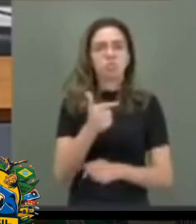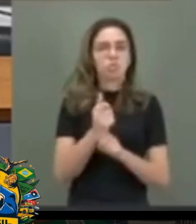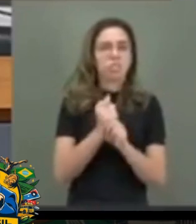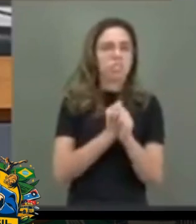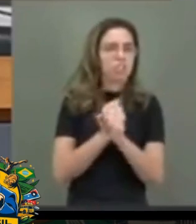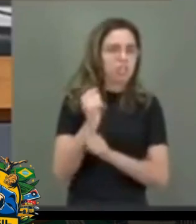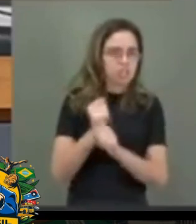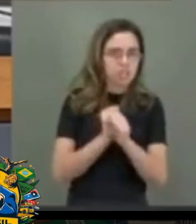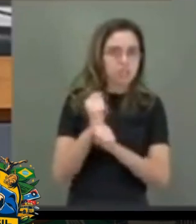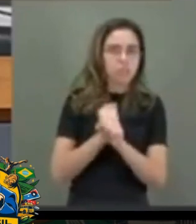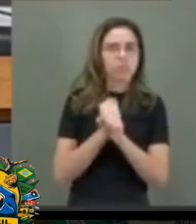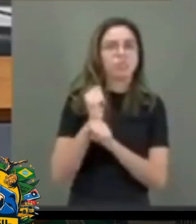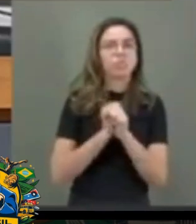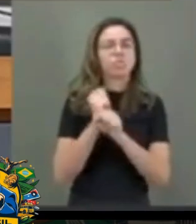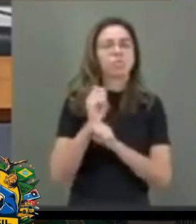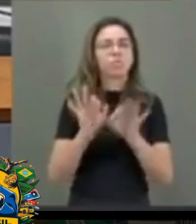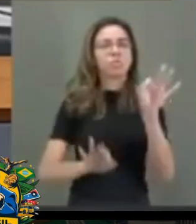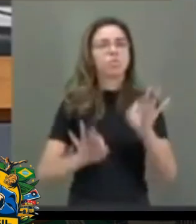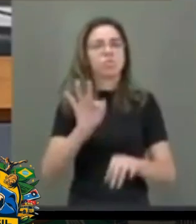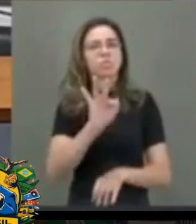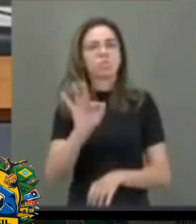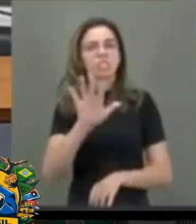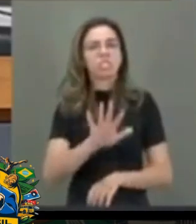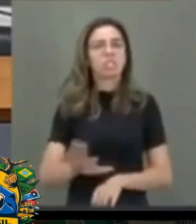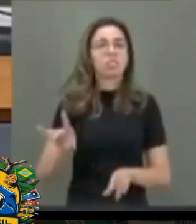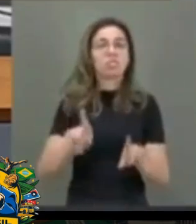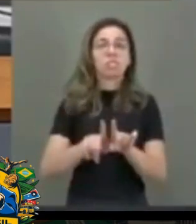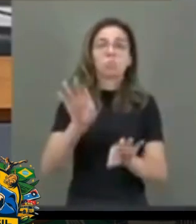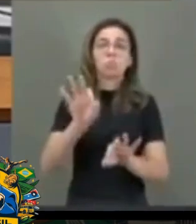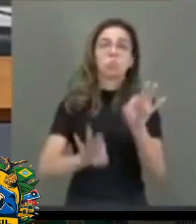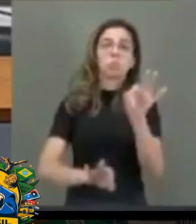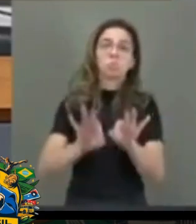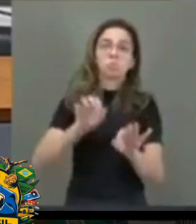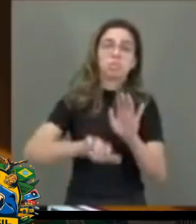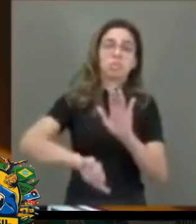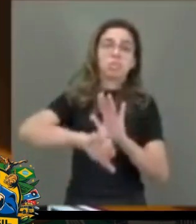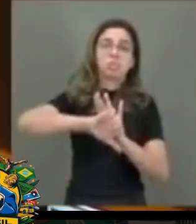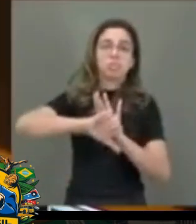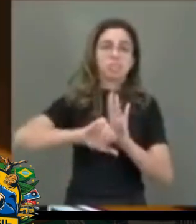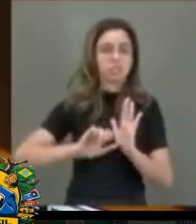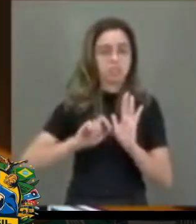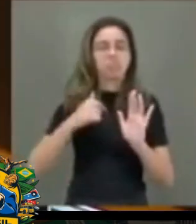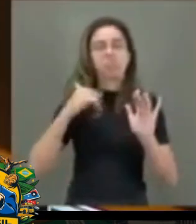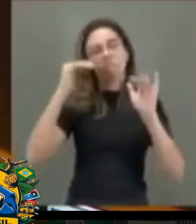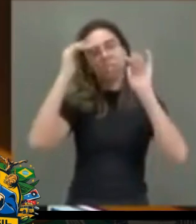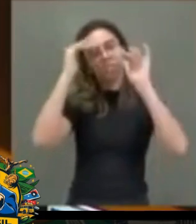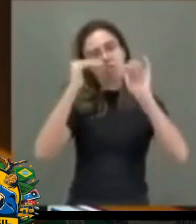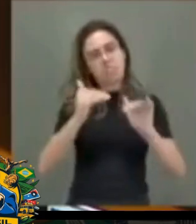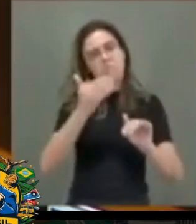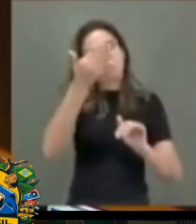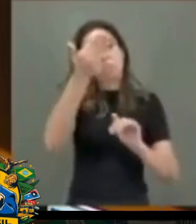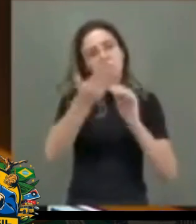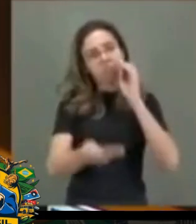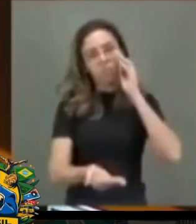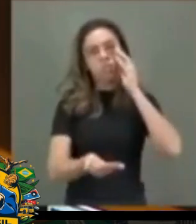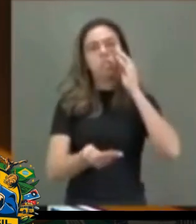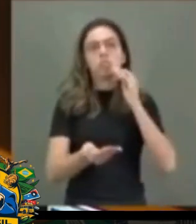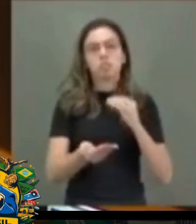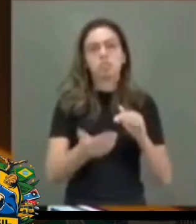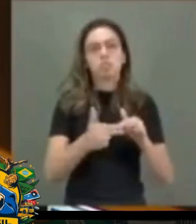federal e juiz criminal há um bom tempo. Então, eu tenho o máximo respeito pela instituição, que, inclusive, é muito